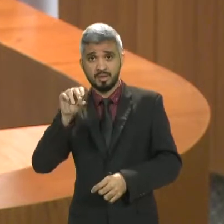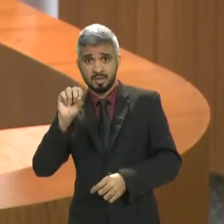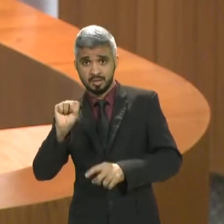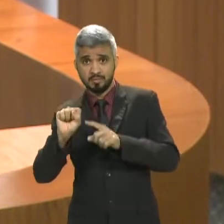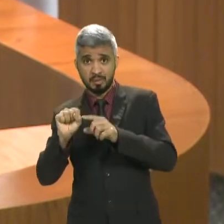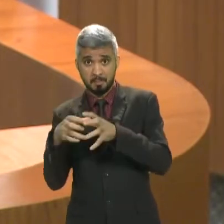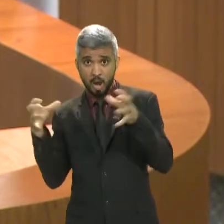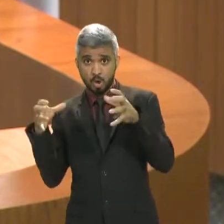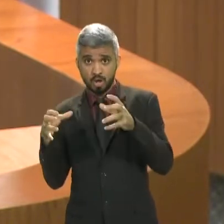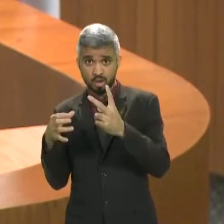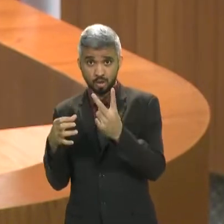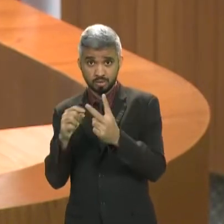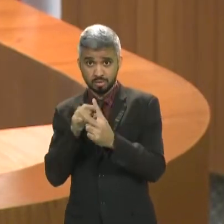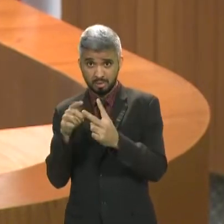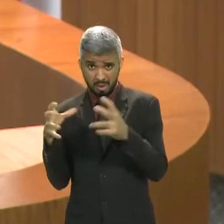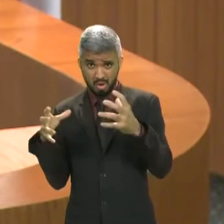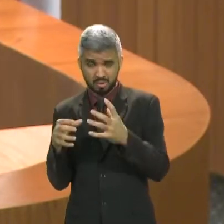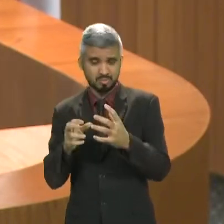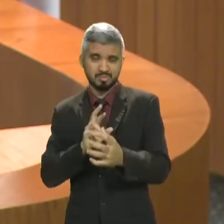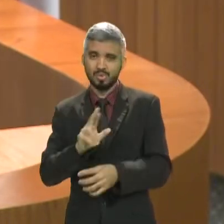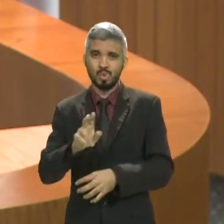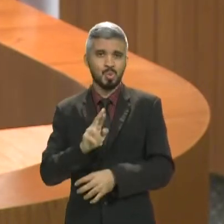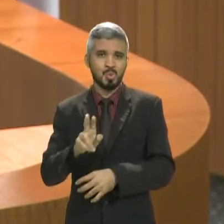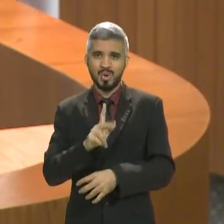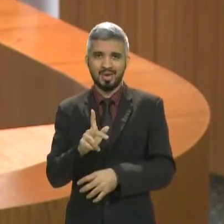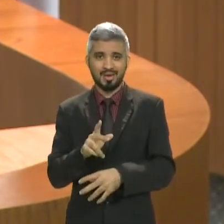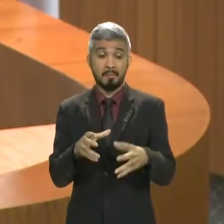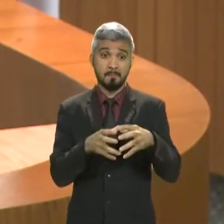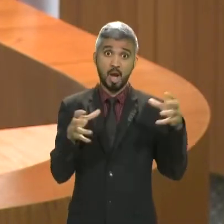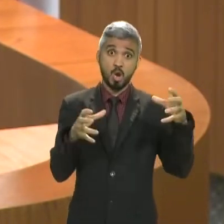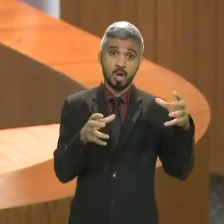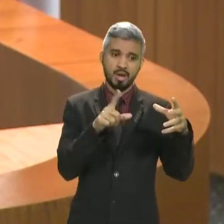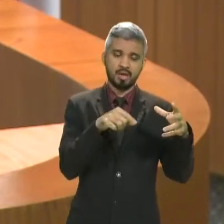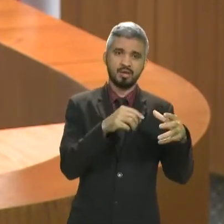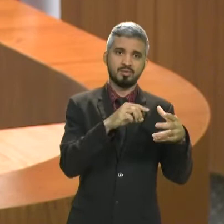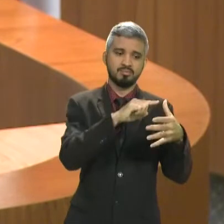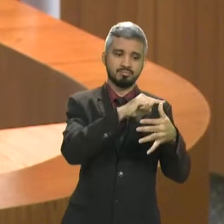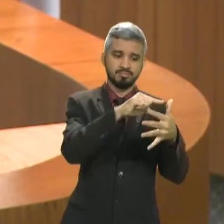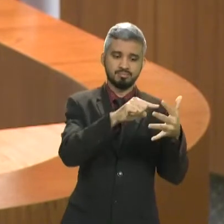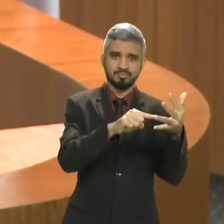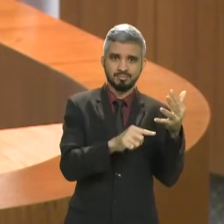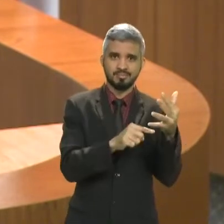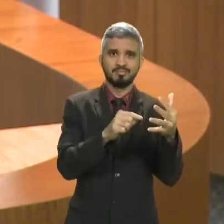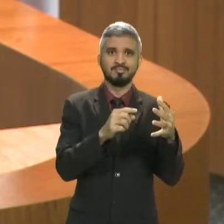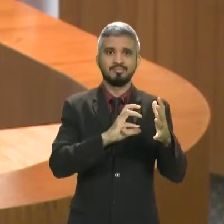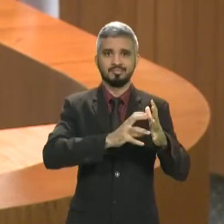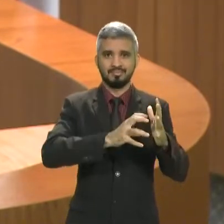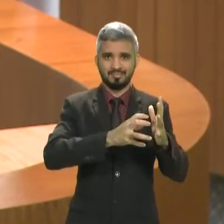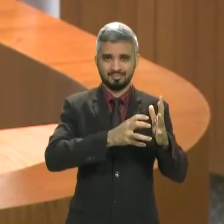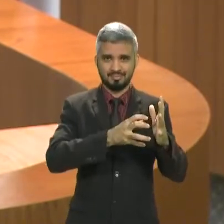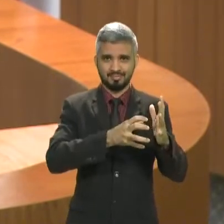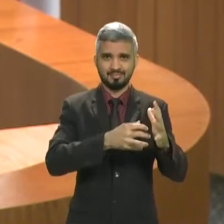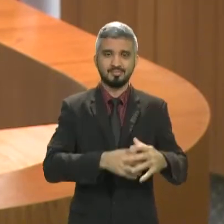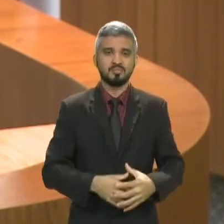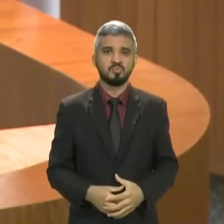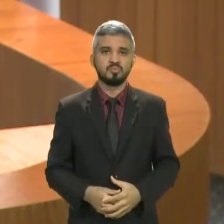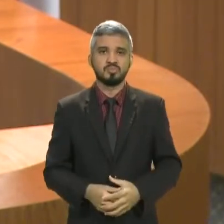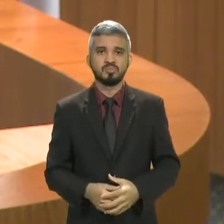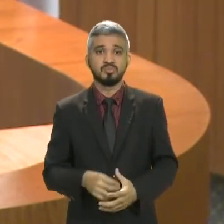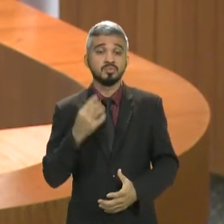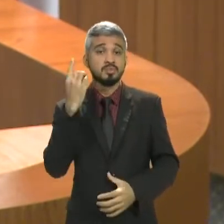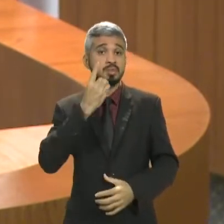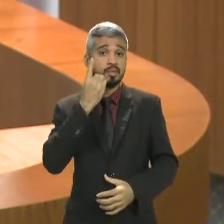têm que atentar a isso, que quando eles tiveram, eu como líder do bloco, e eles de forma intempestiva, porque quando o deputado